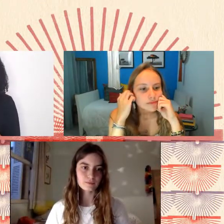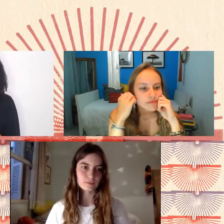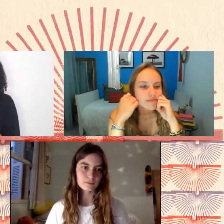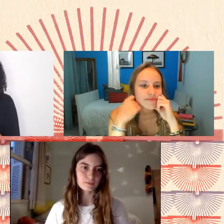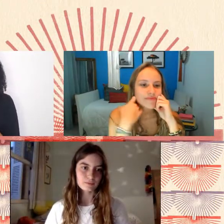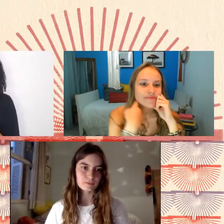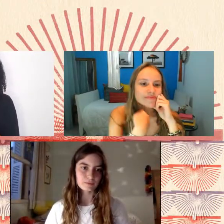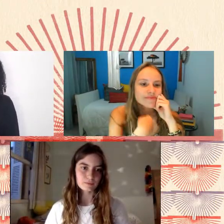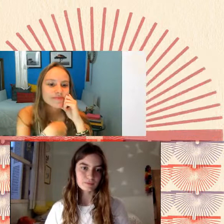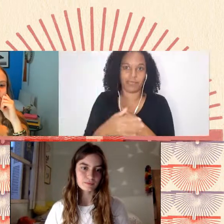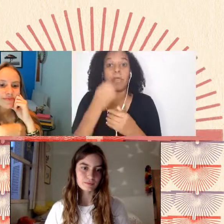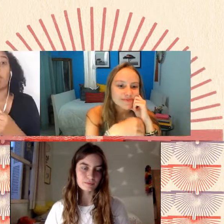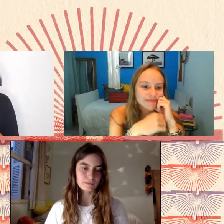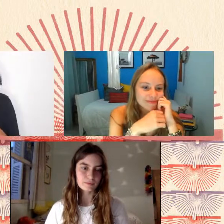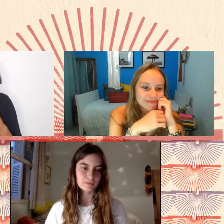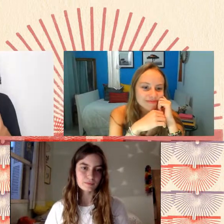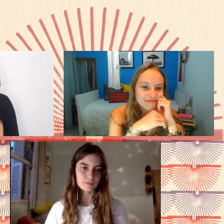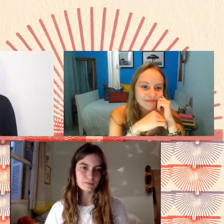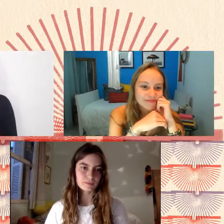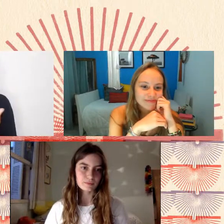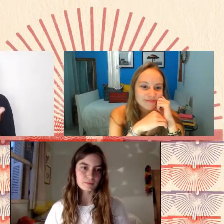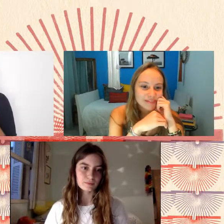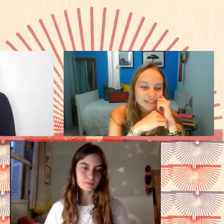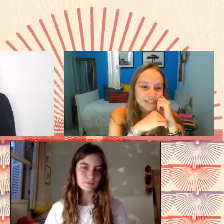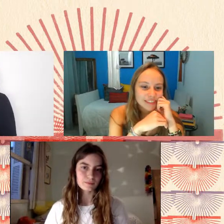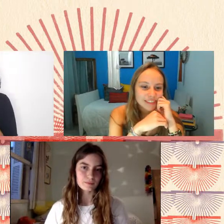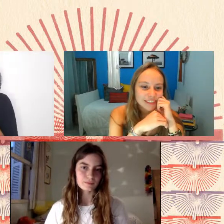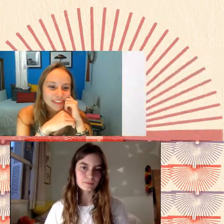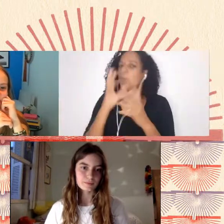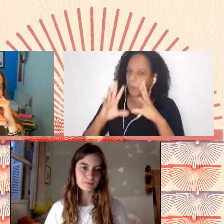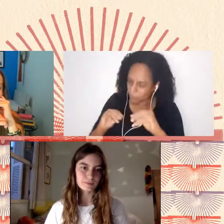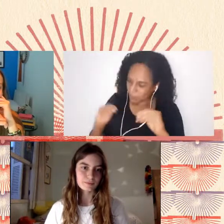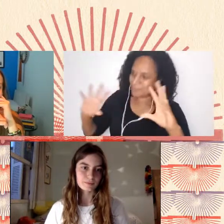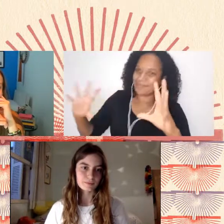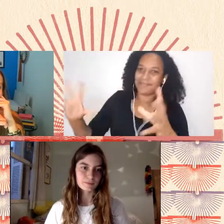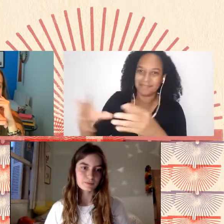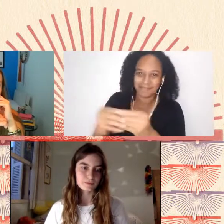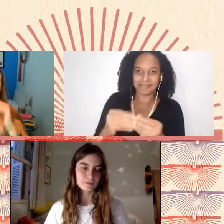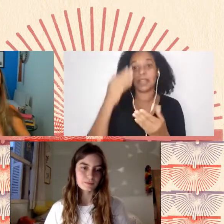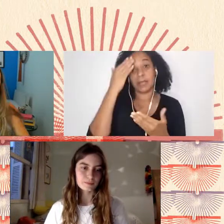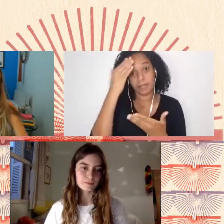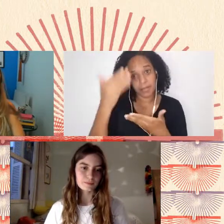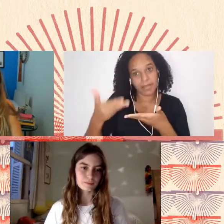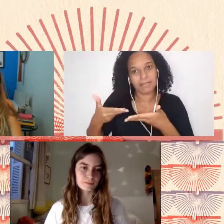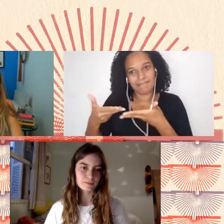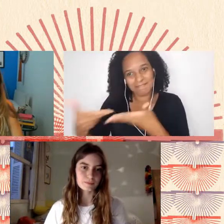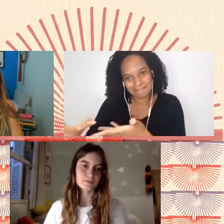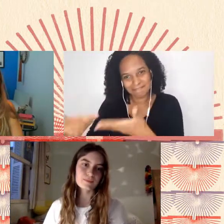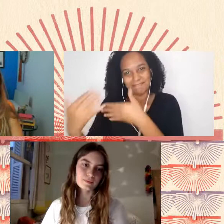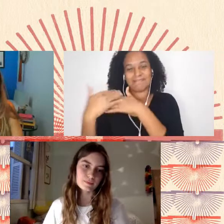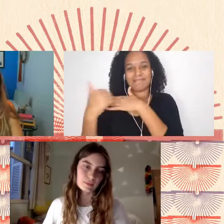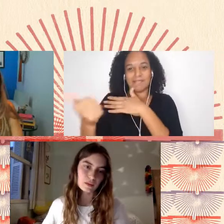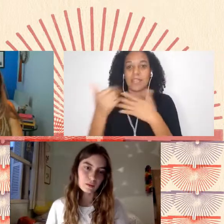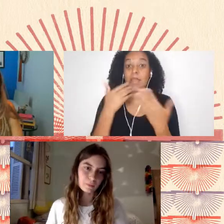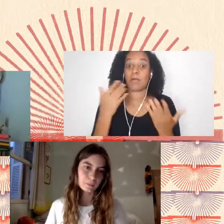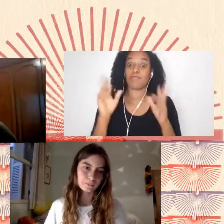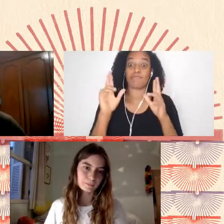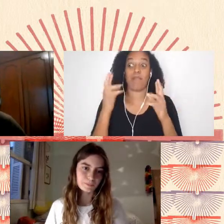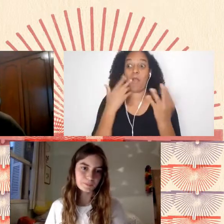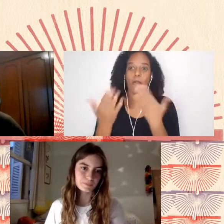Boa noite, Edmilson. Boa Prazer. noite a todos. Obrigado pelo convite. Espero que a gente tenha uma grande